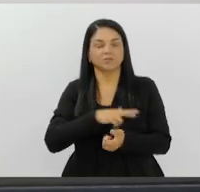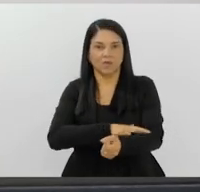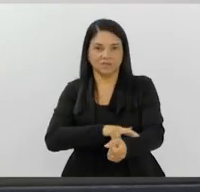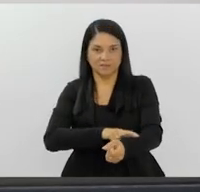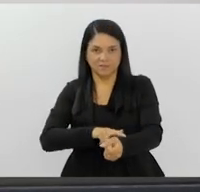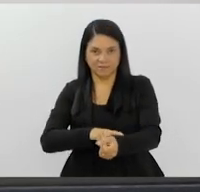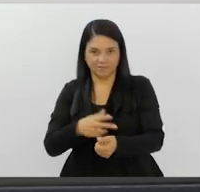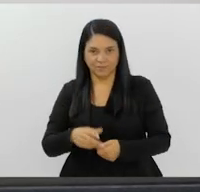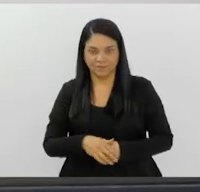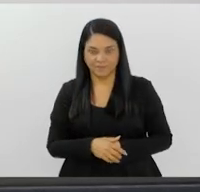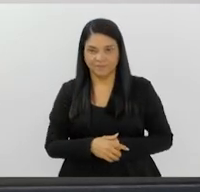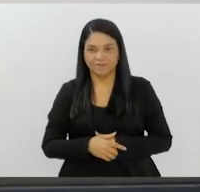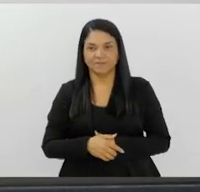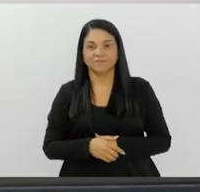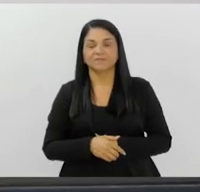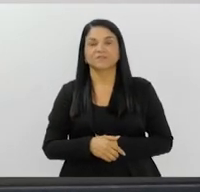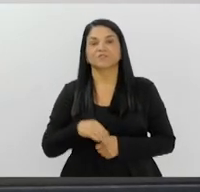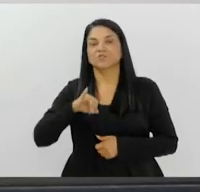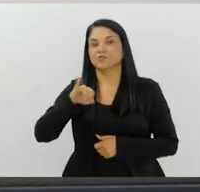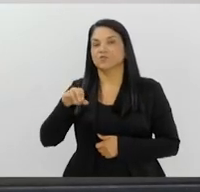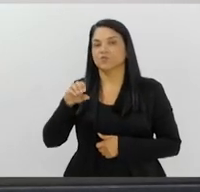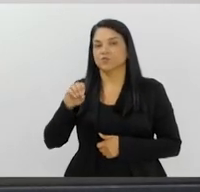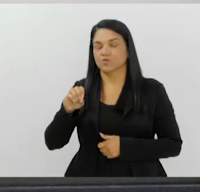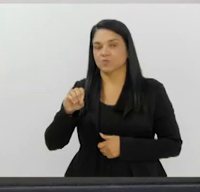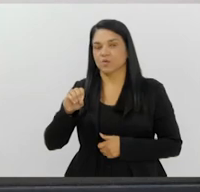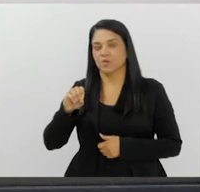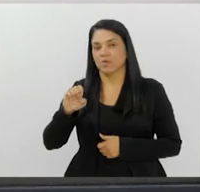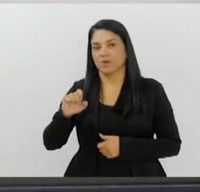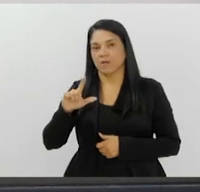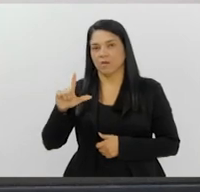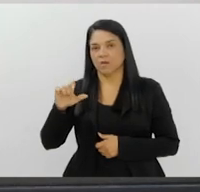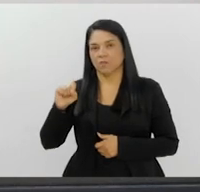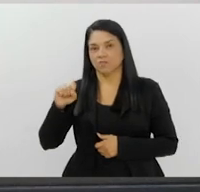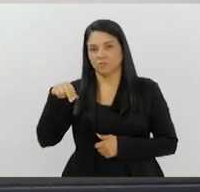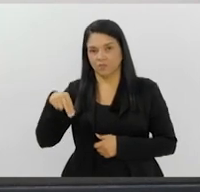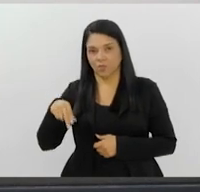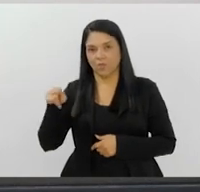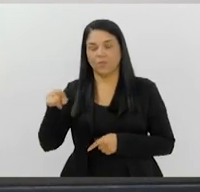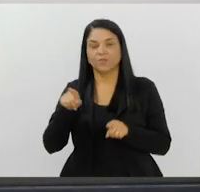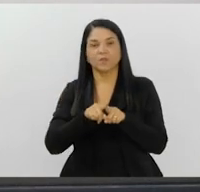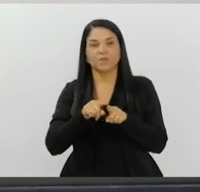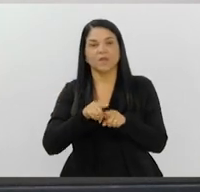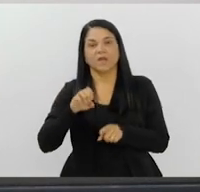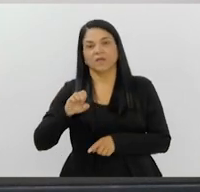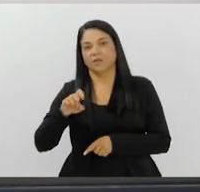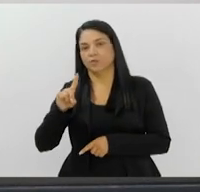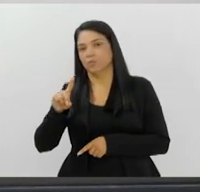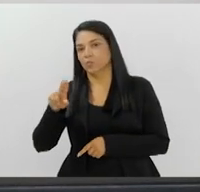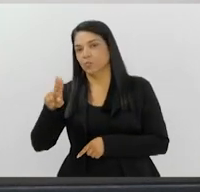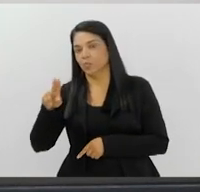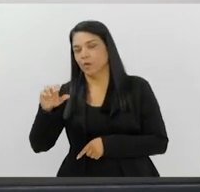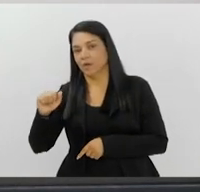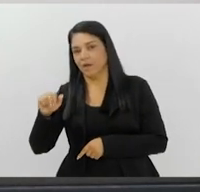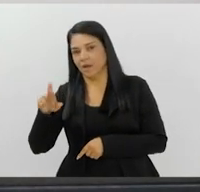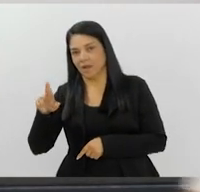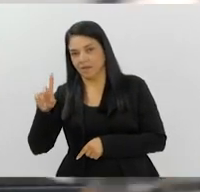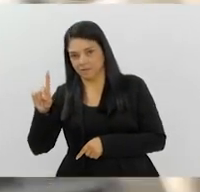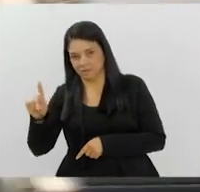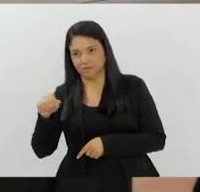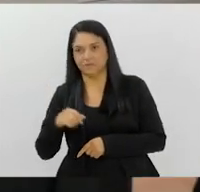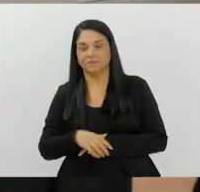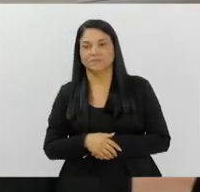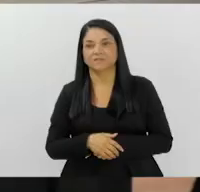favor tá aqui a nossa homenagem a tua contribuição a educar FR Frei Davi sempre presente a palavra é sua